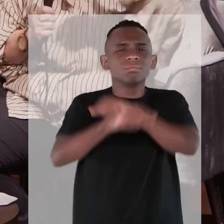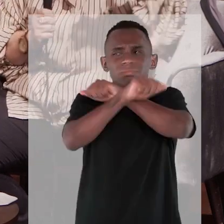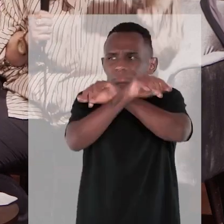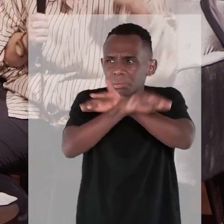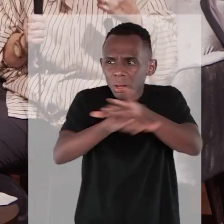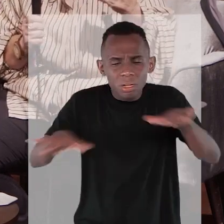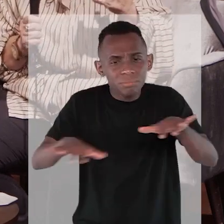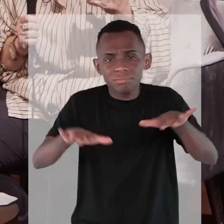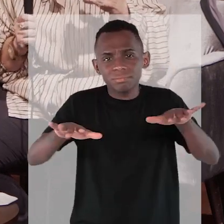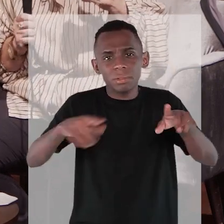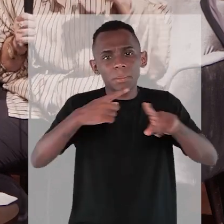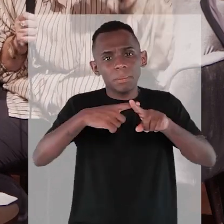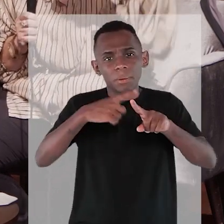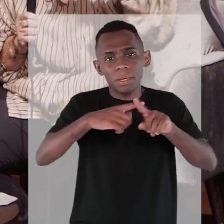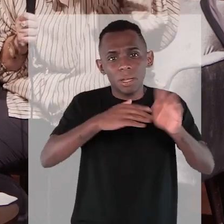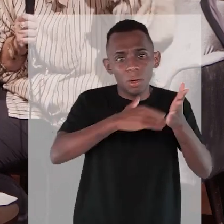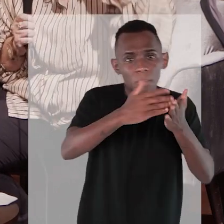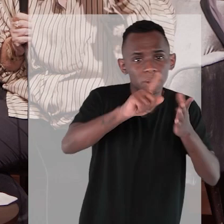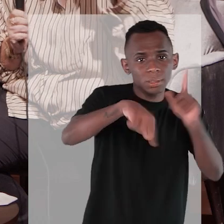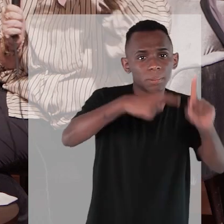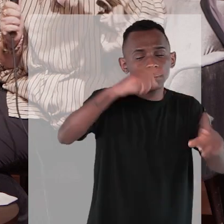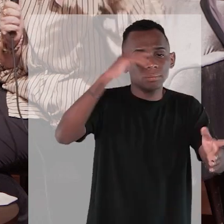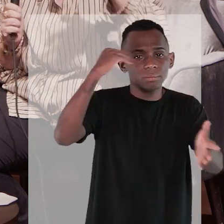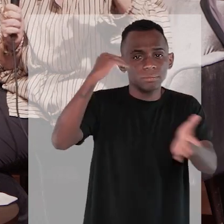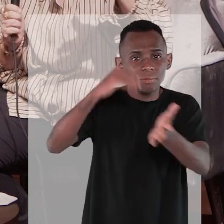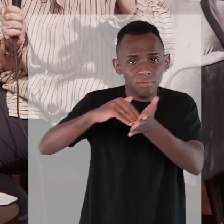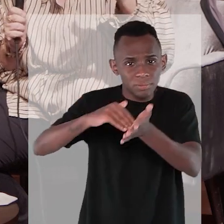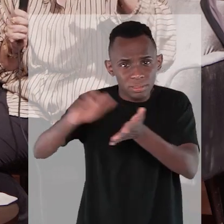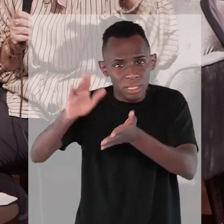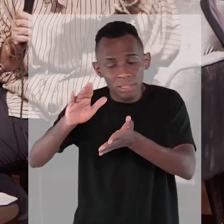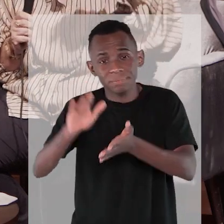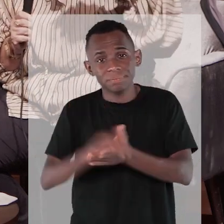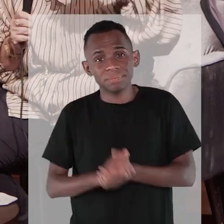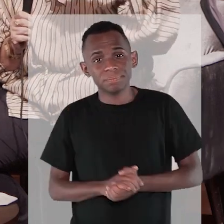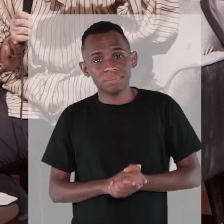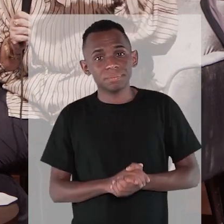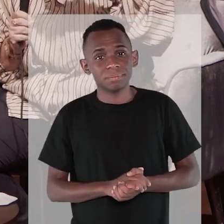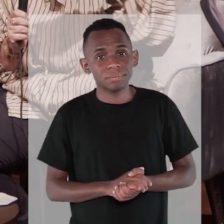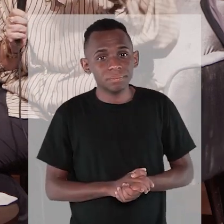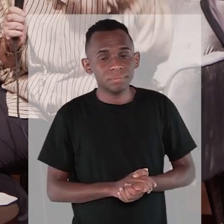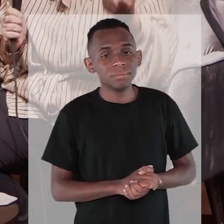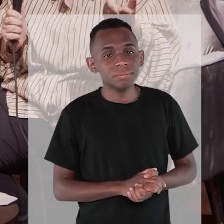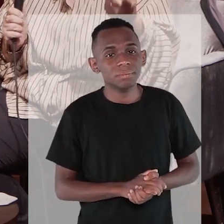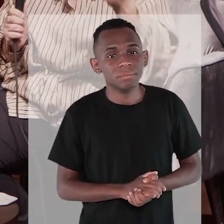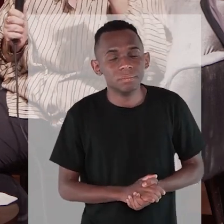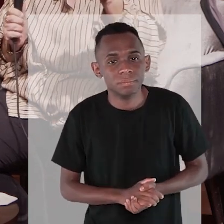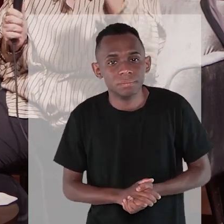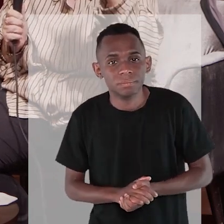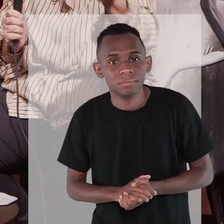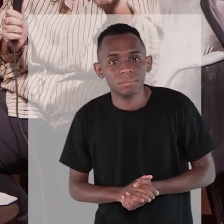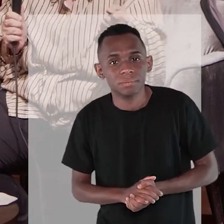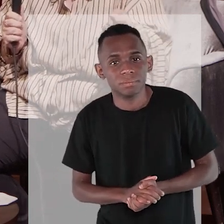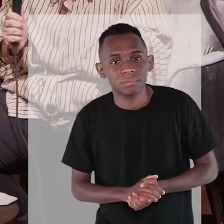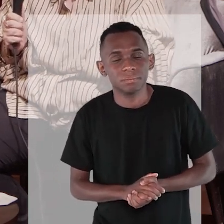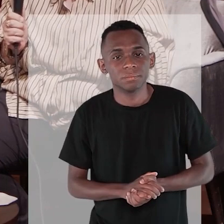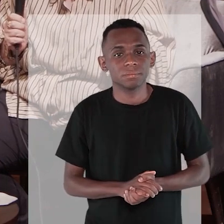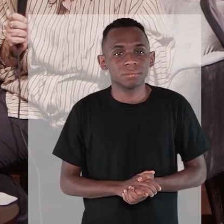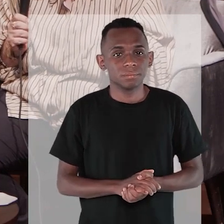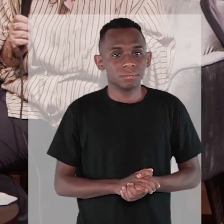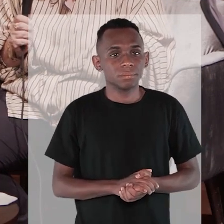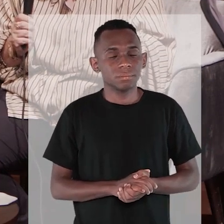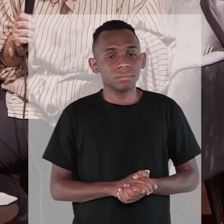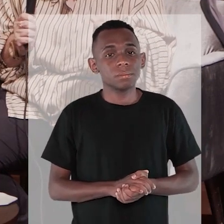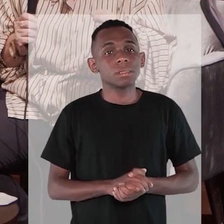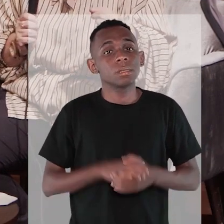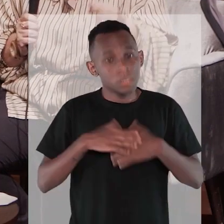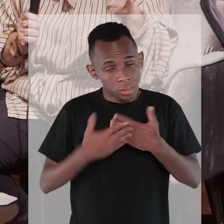ela entra e sai, 4, 5 horas depois. A Folha conseguiu pegar e fazer